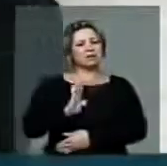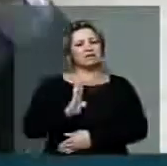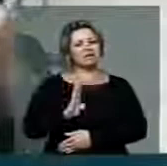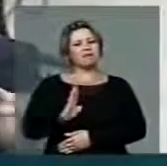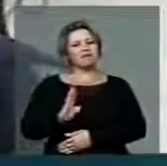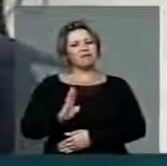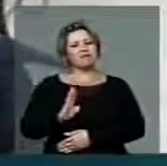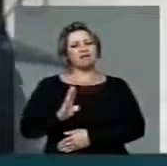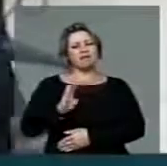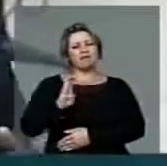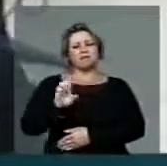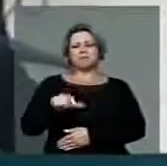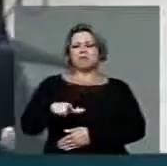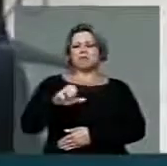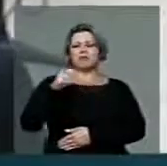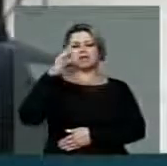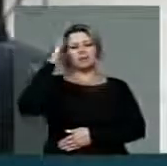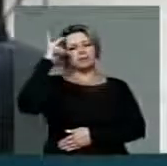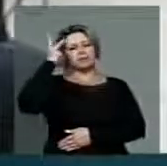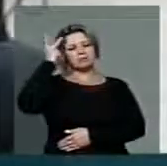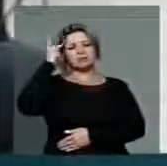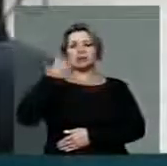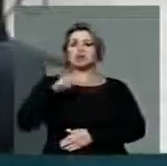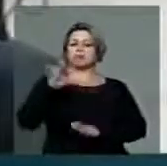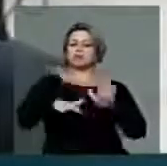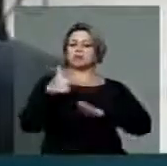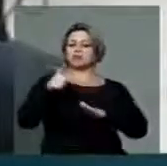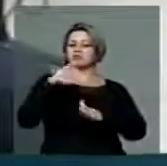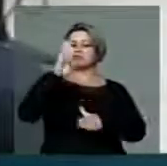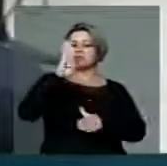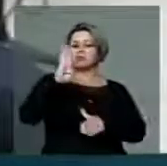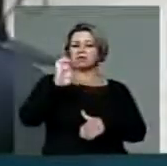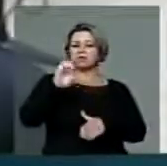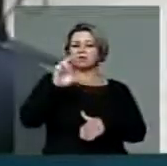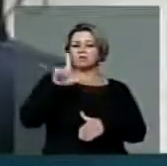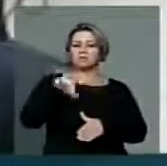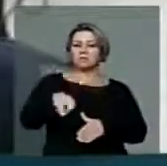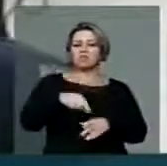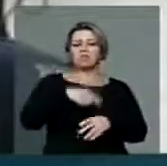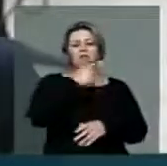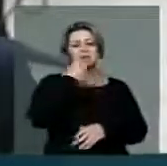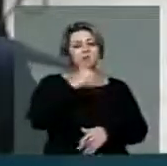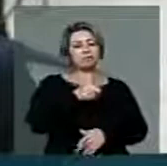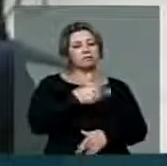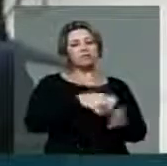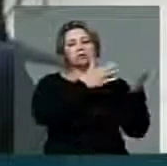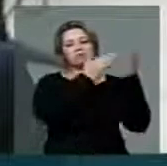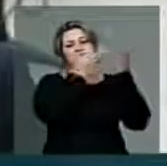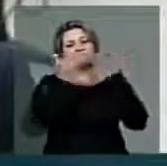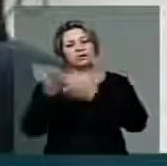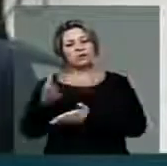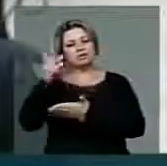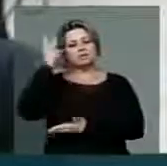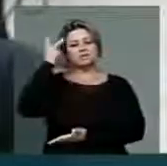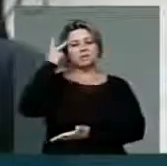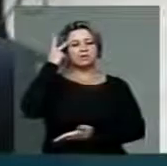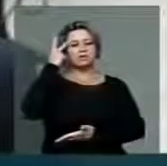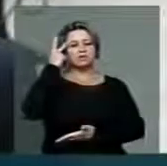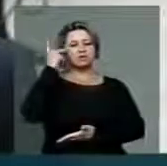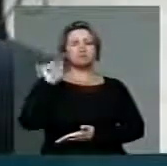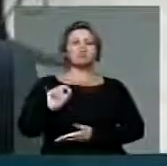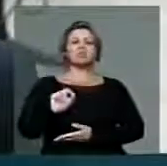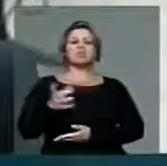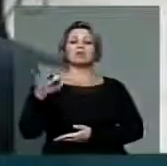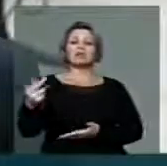em São Paulo, porque às vezes em Belém não tem esse tratamento e o SUS acolhe esse paciente em São Paulo. Então, o